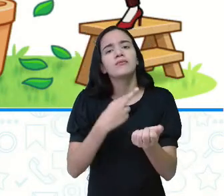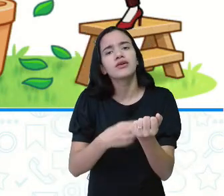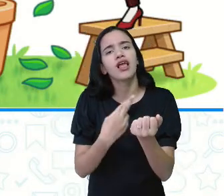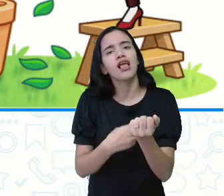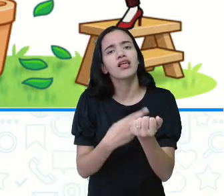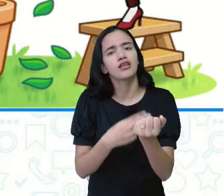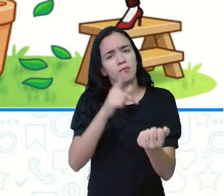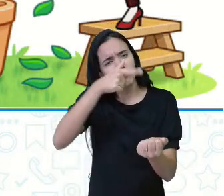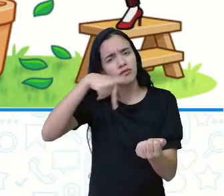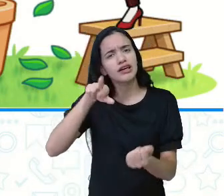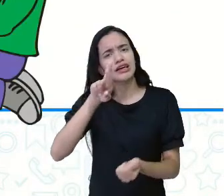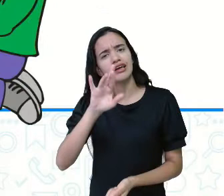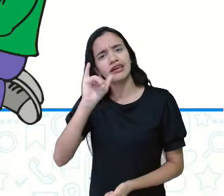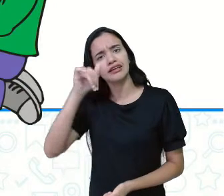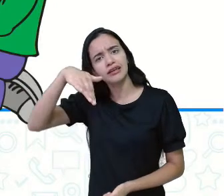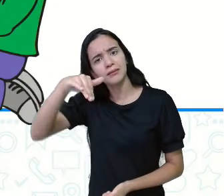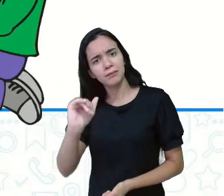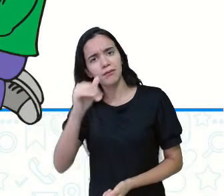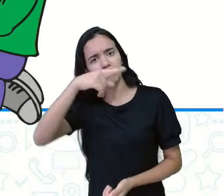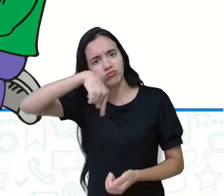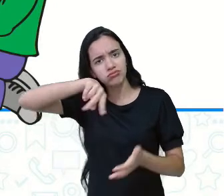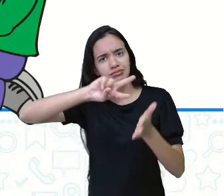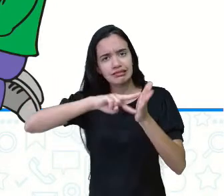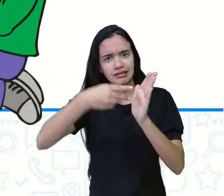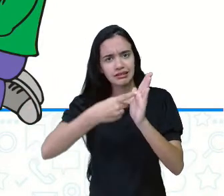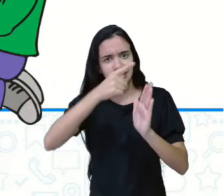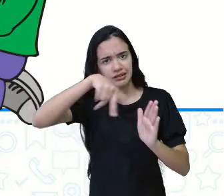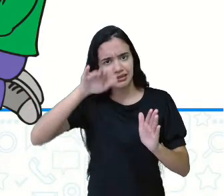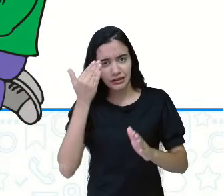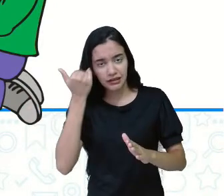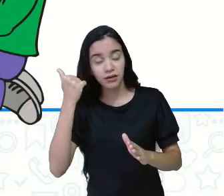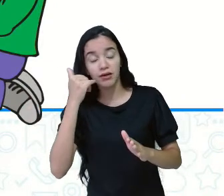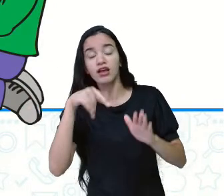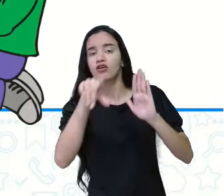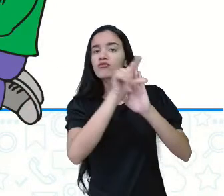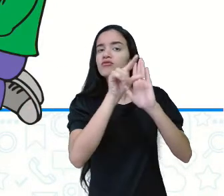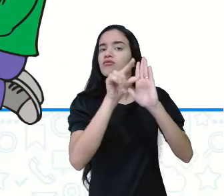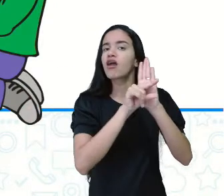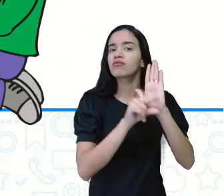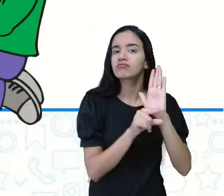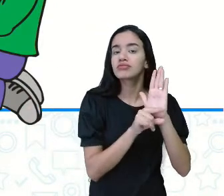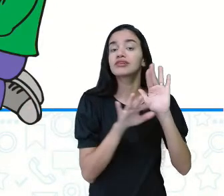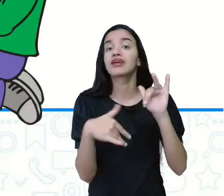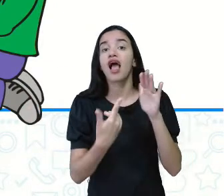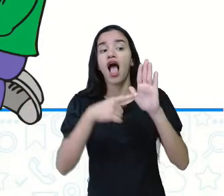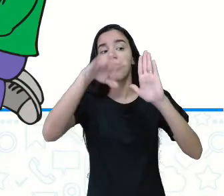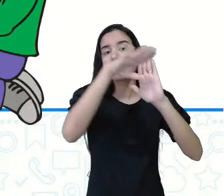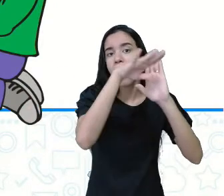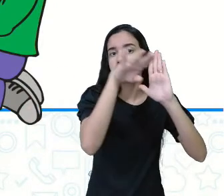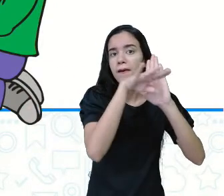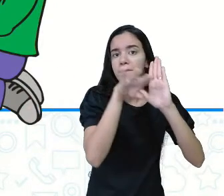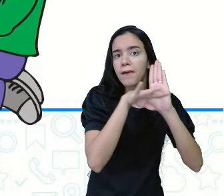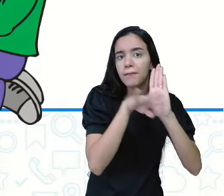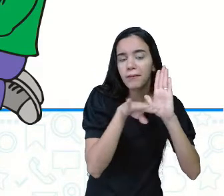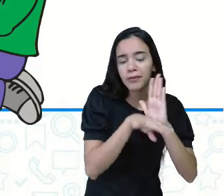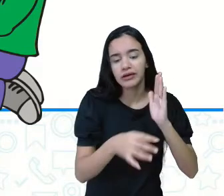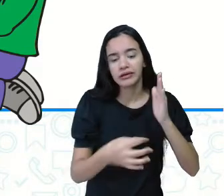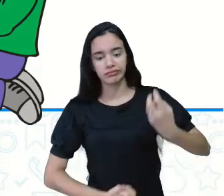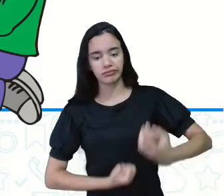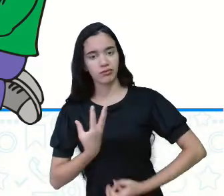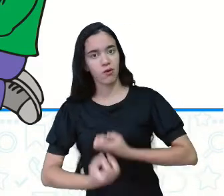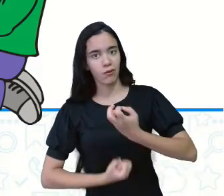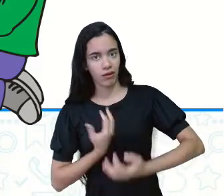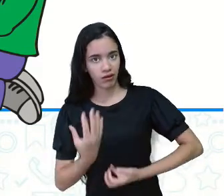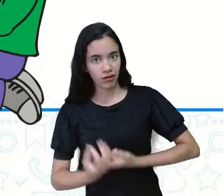quero saber se você sabe o que significa. Vamos ver. Verso, gente, é cada linha de um poema.